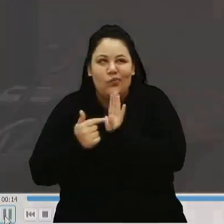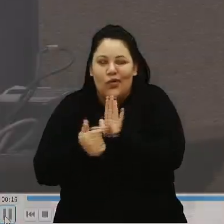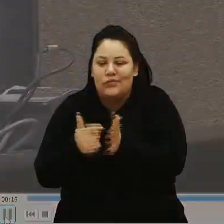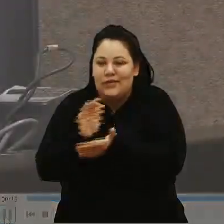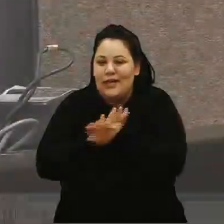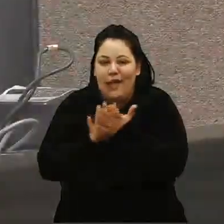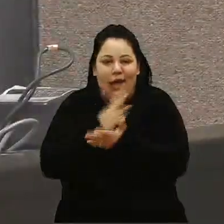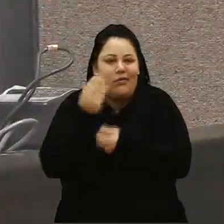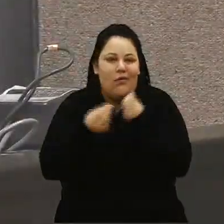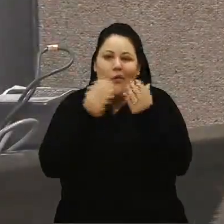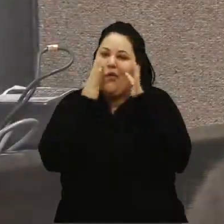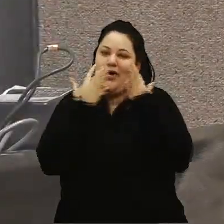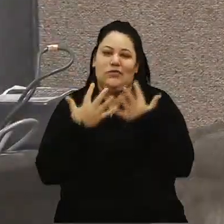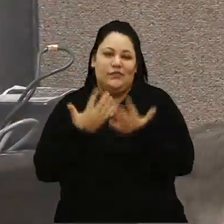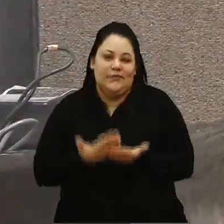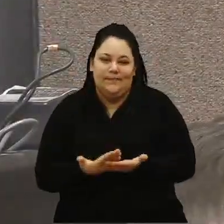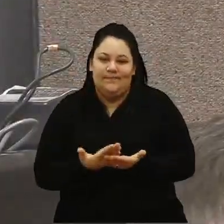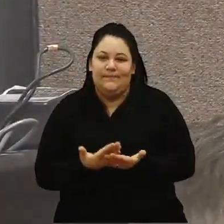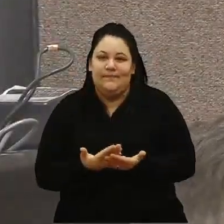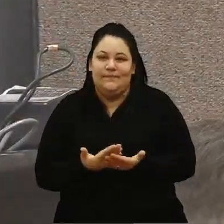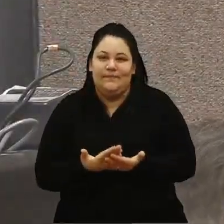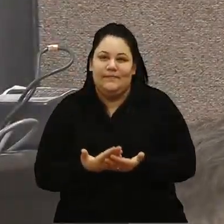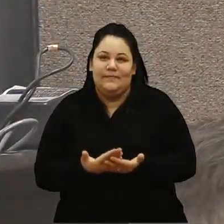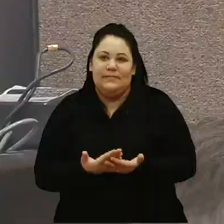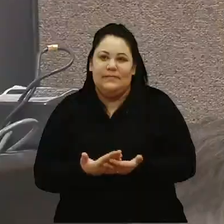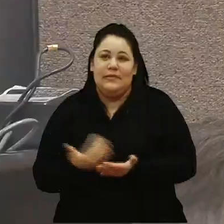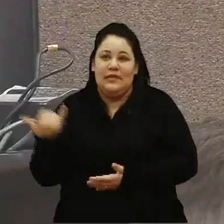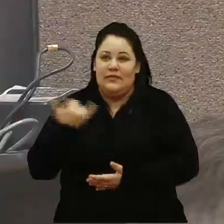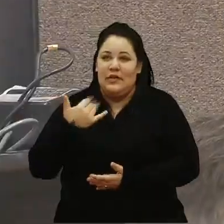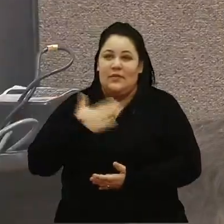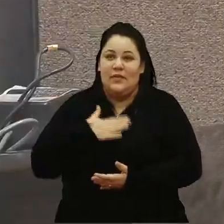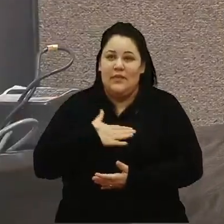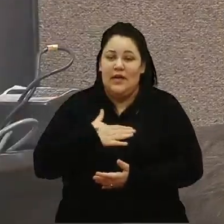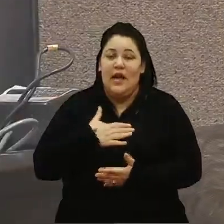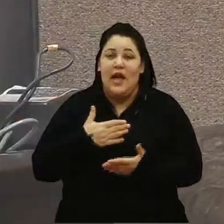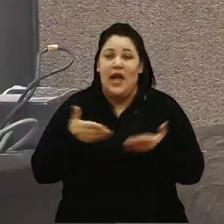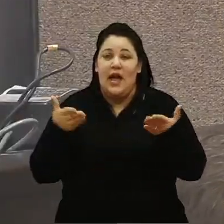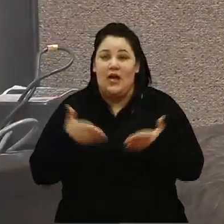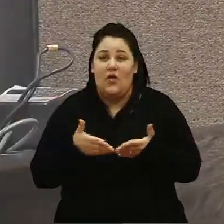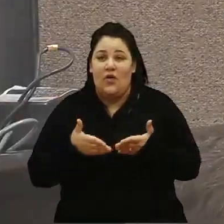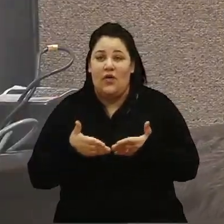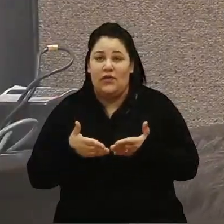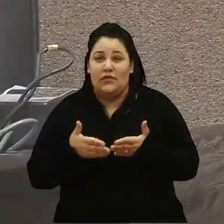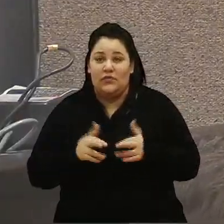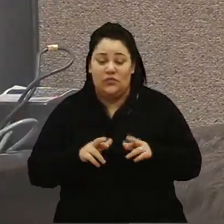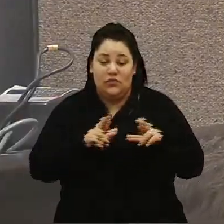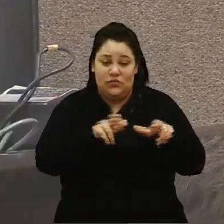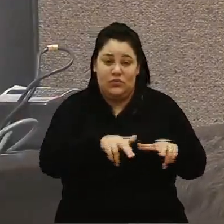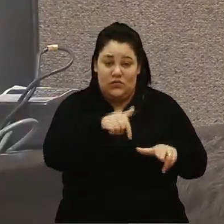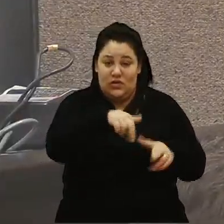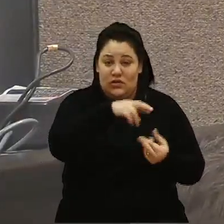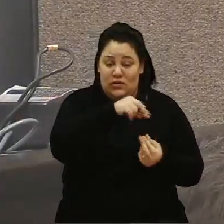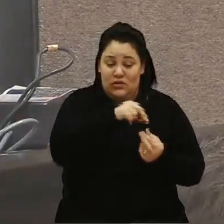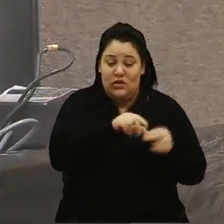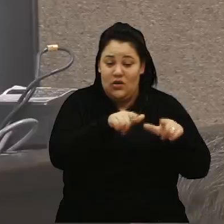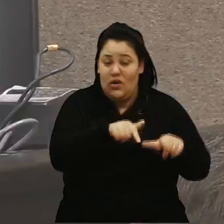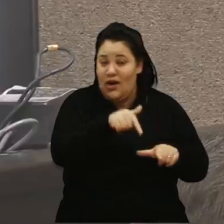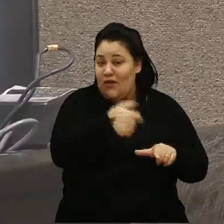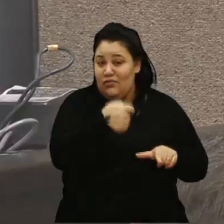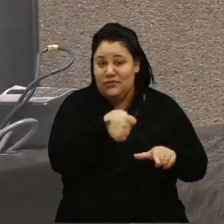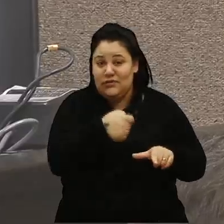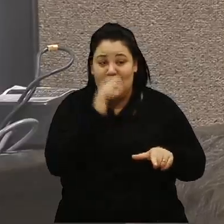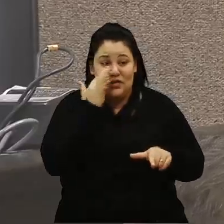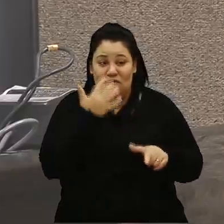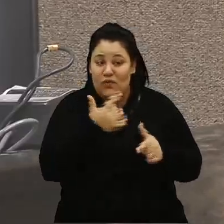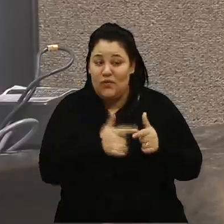para isso. E eles me passaram a preocupação, né, enquanto reciclagens, enquanto cooperativas, dessa situação, porque